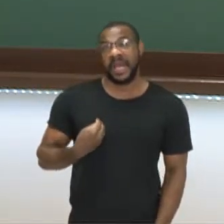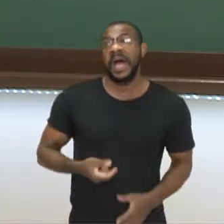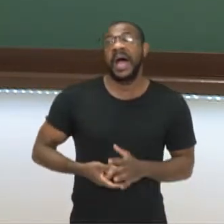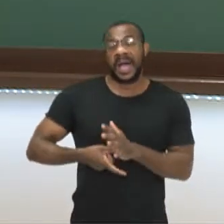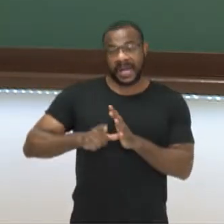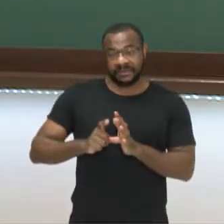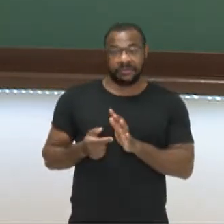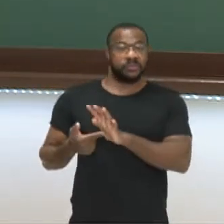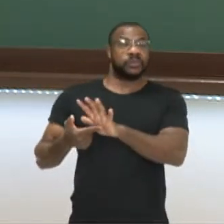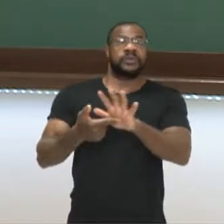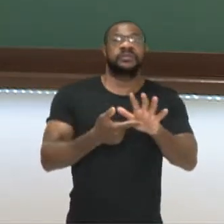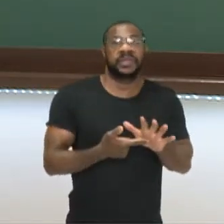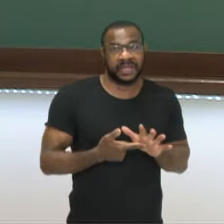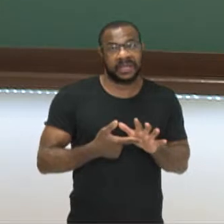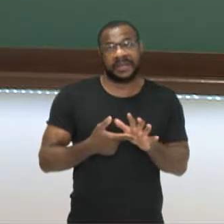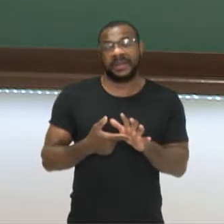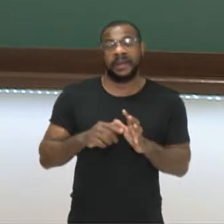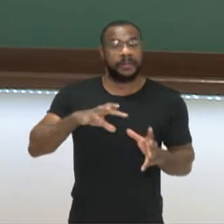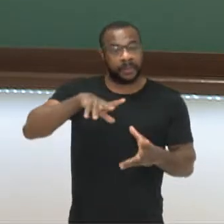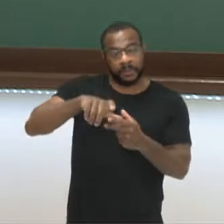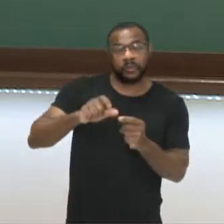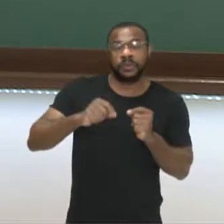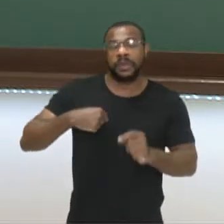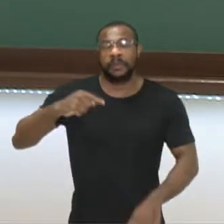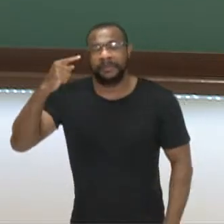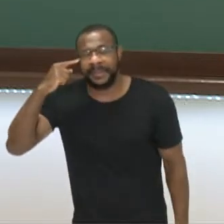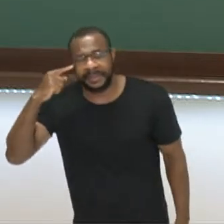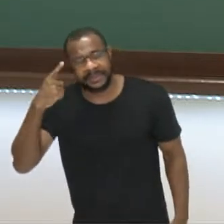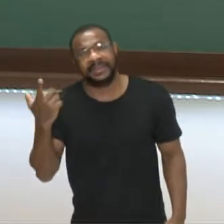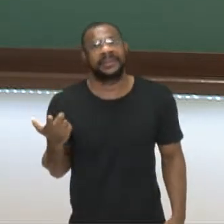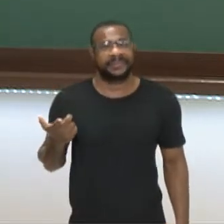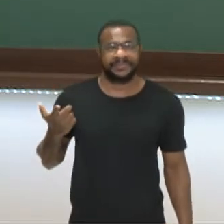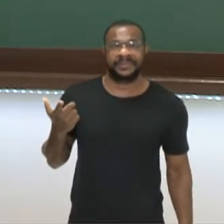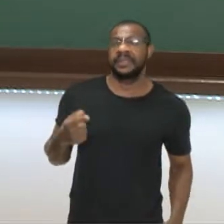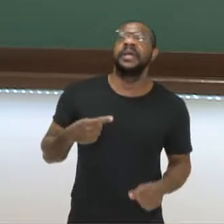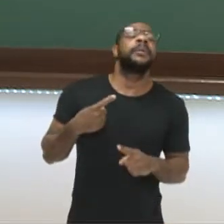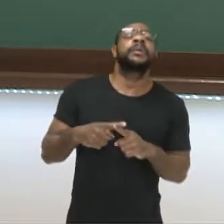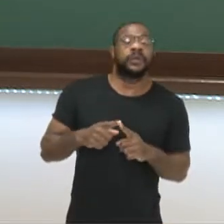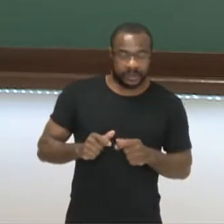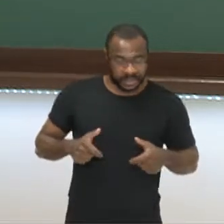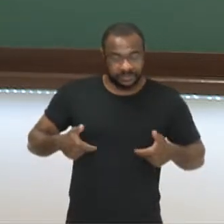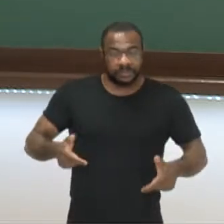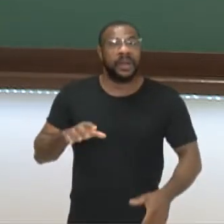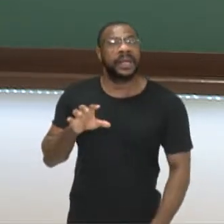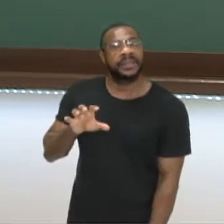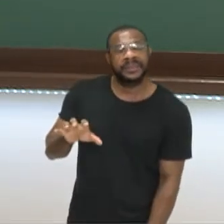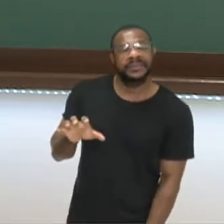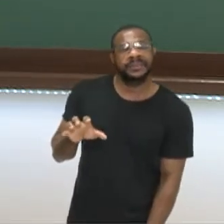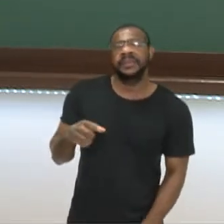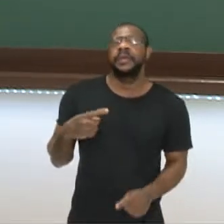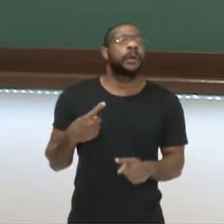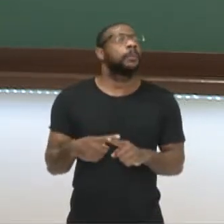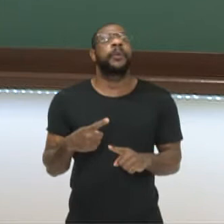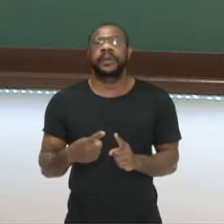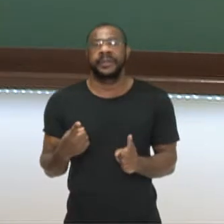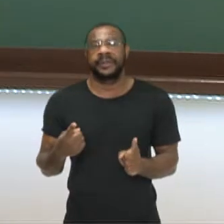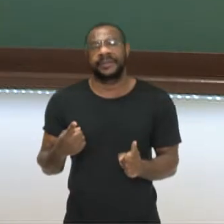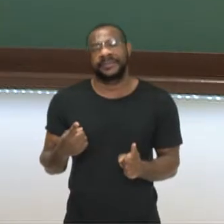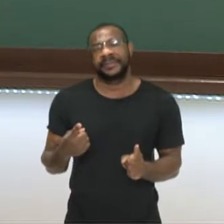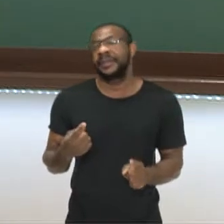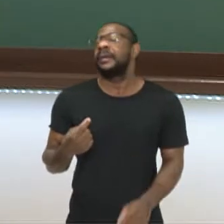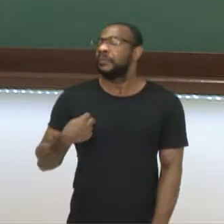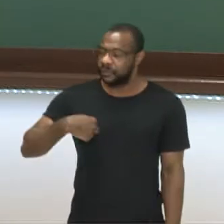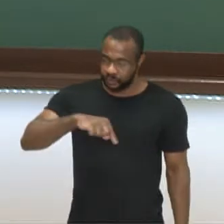estamos fazendo, pensando, agindo, por que nós pensamos dessa maneira? Por que nós agimos dessa maneira? Porque nós somos